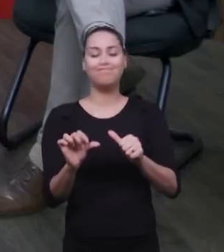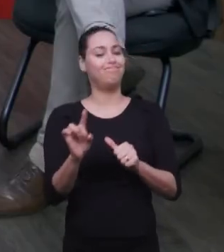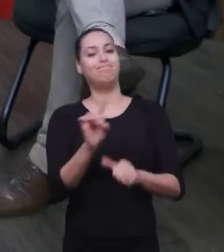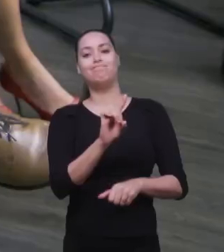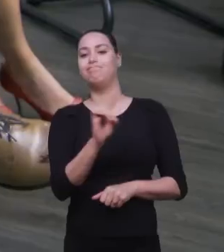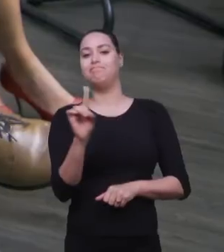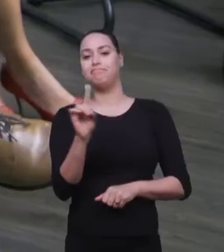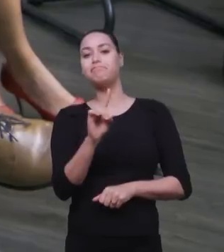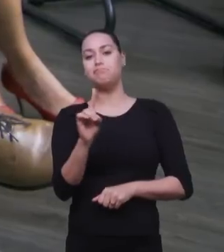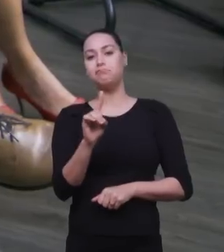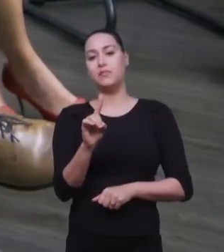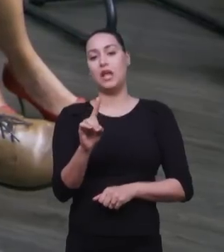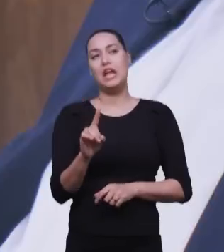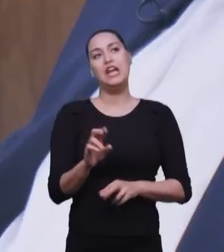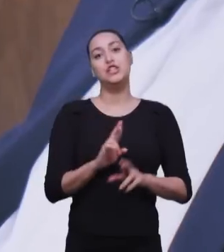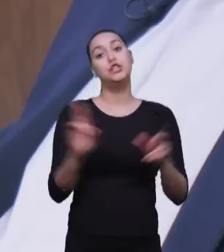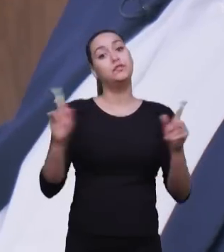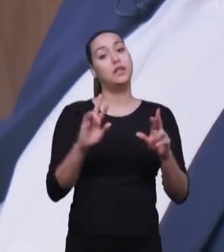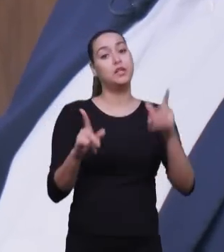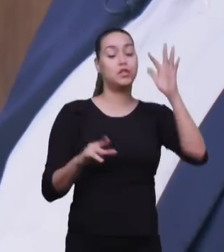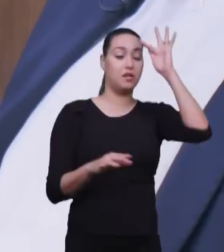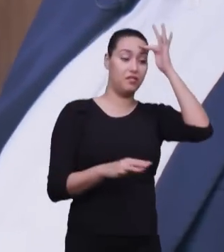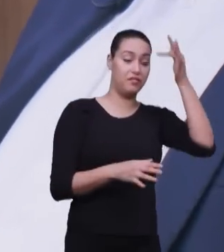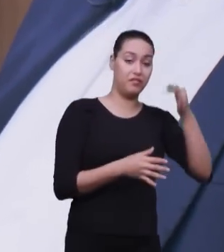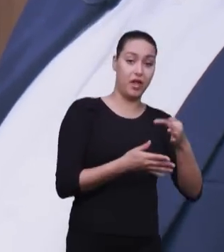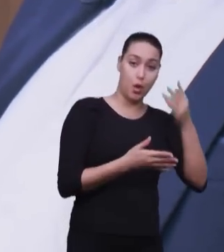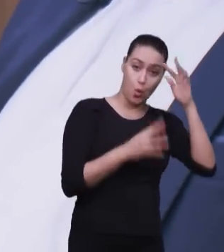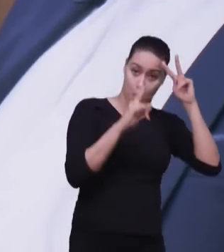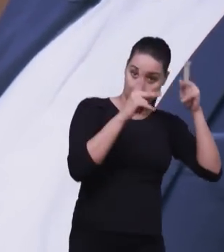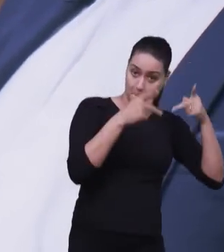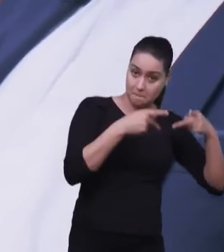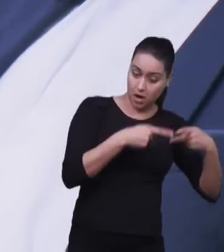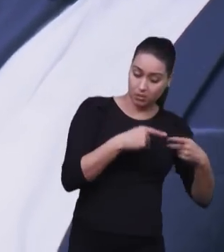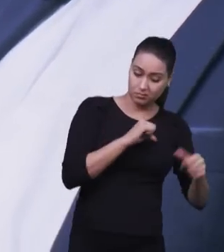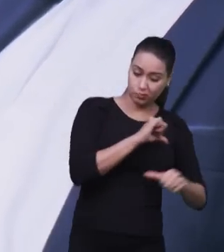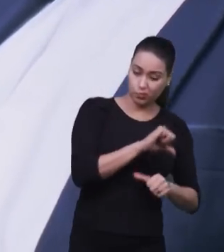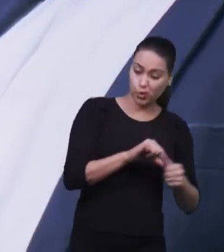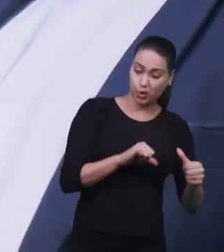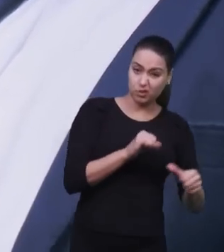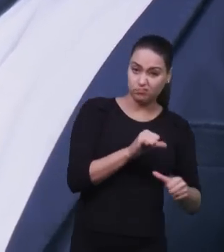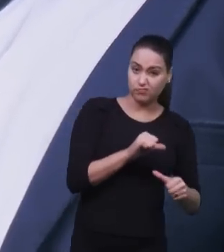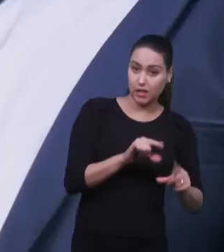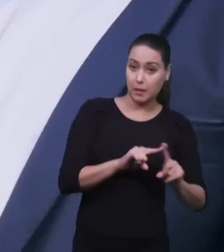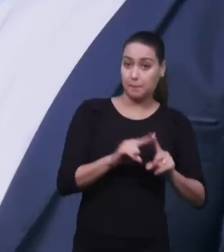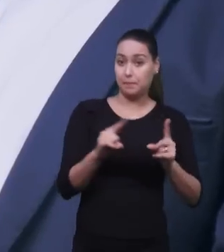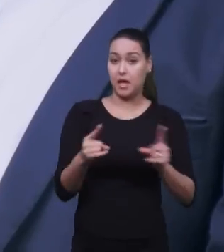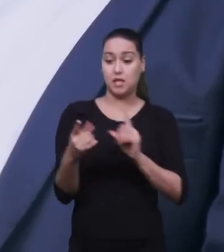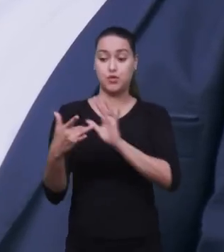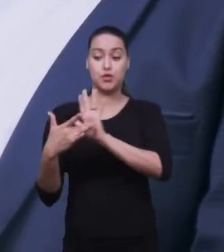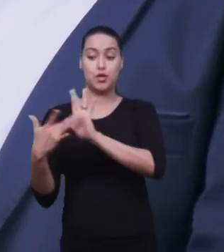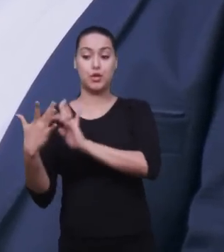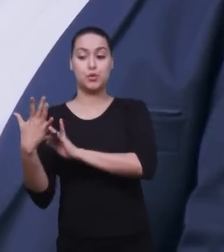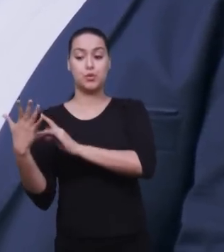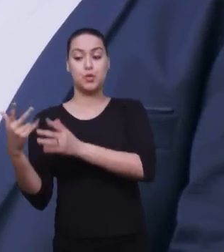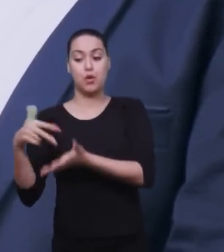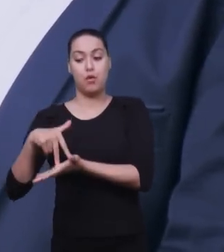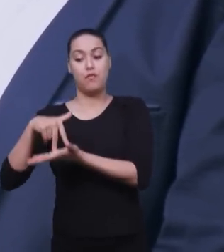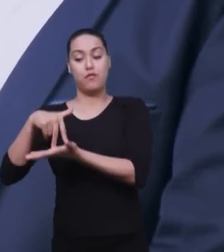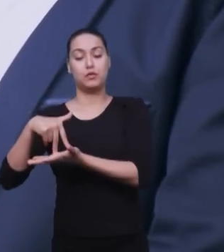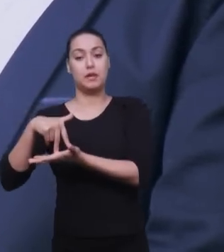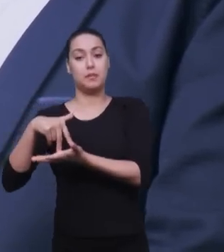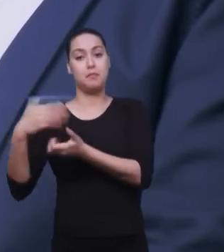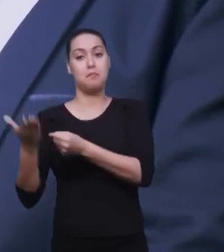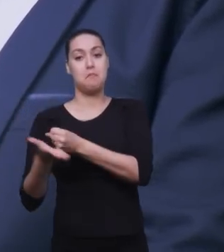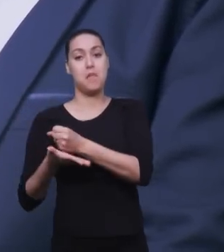ela muda, ela altera. Uma hora ela está para um lado, outra hora está para o outro lado. Mas a fé em Jesus, não, a fé que Jesus é o fundamento dela, essa fé